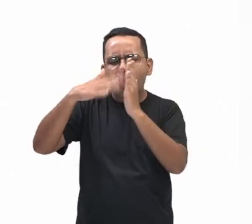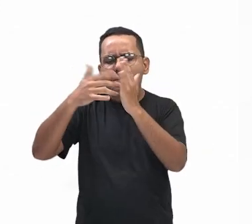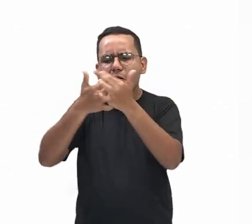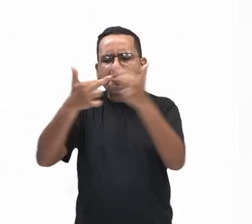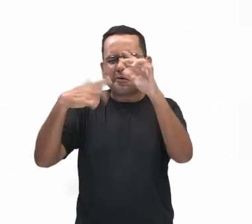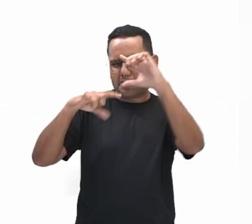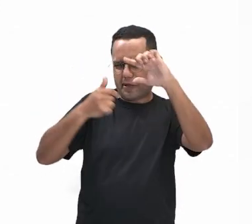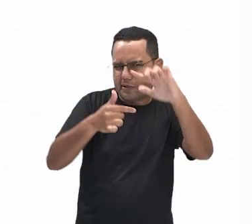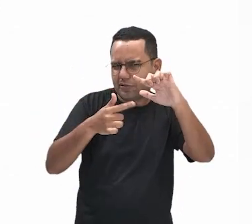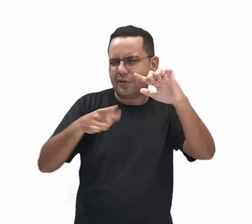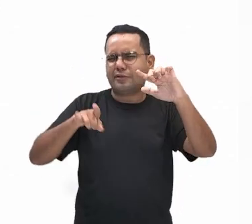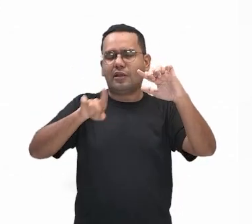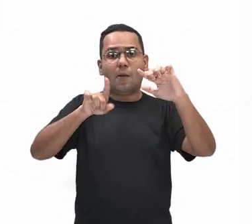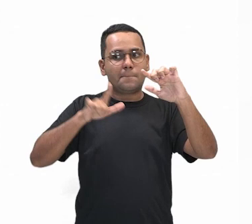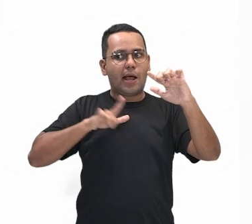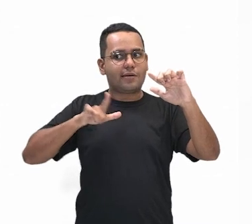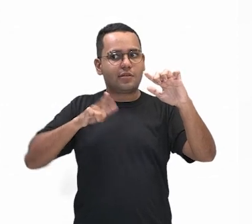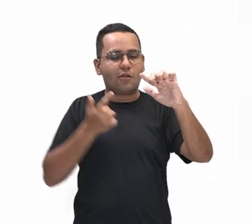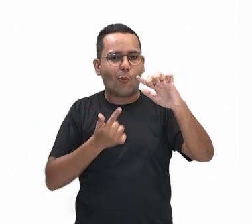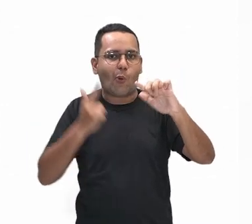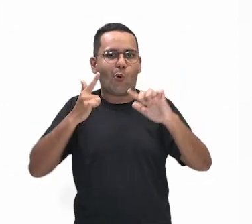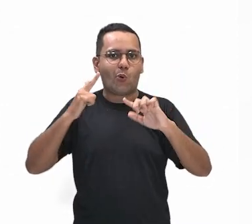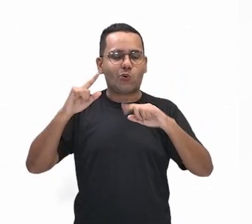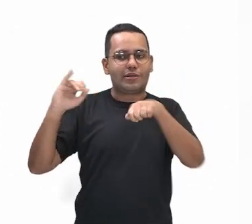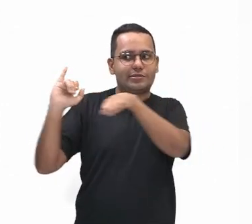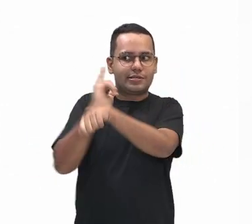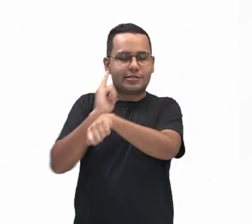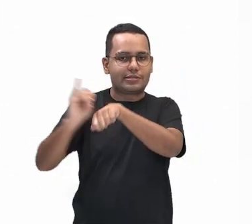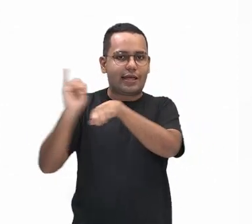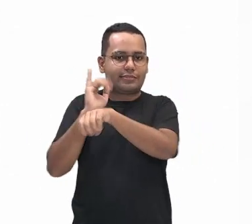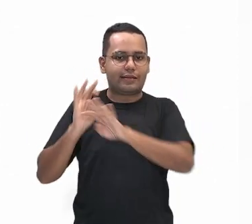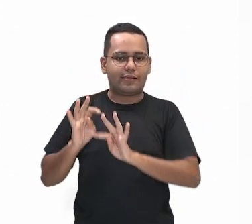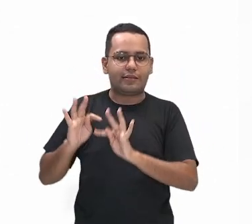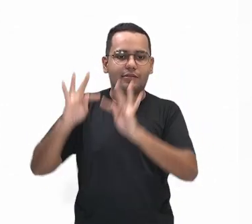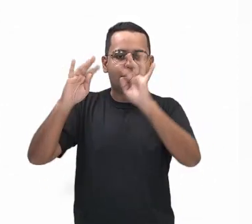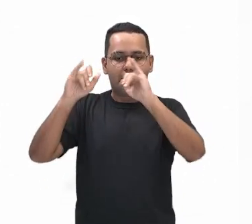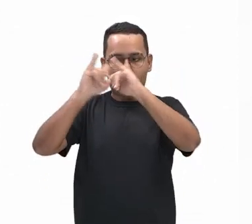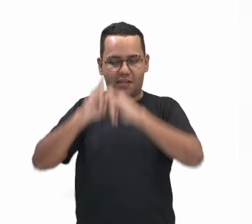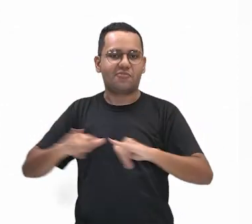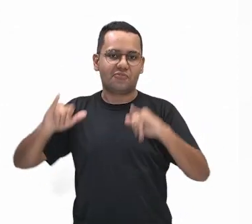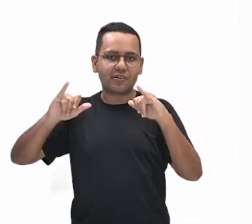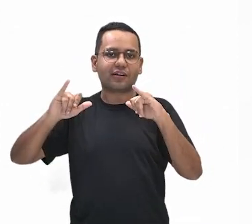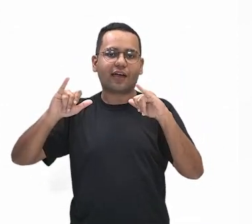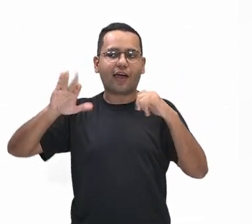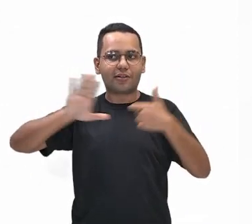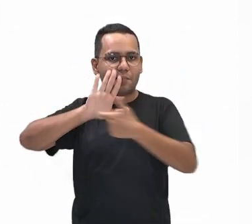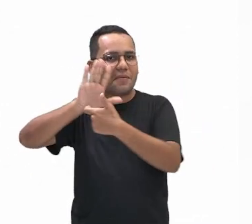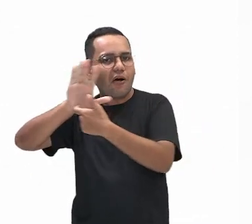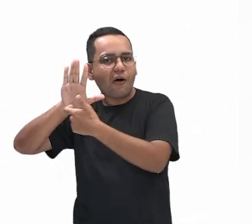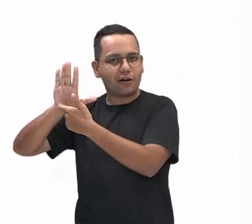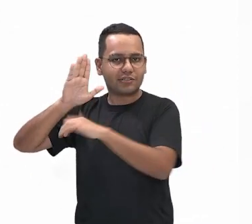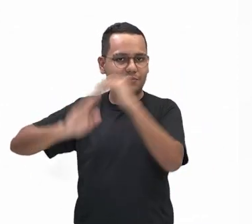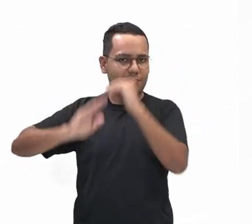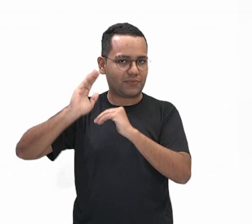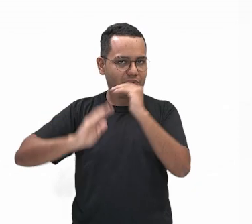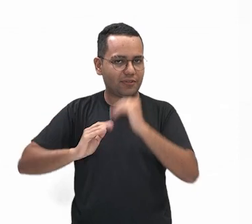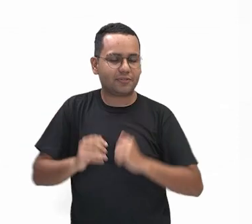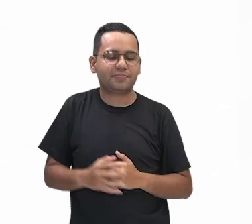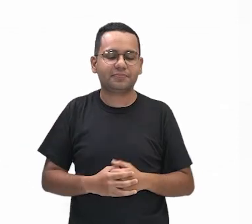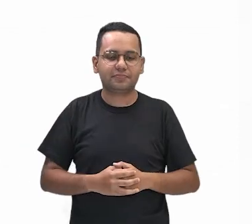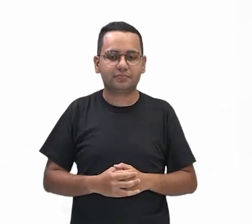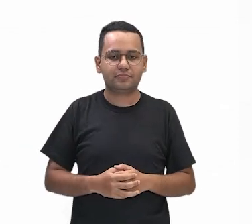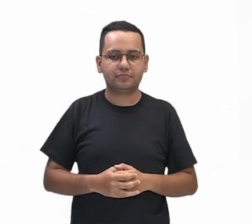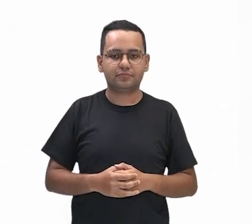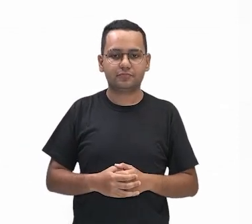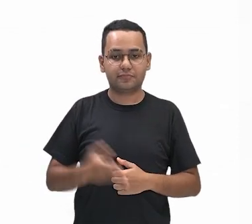saísse dos museus para ganhar as ruas e o dia a dia das pessoas. Aí vocês estão vendo uma imagem que